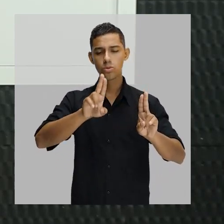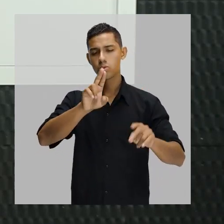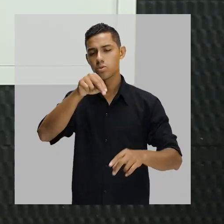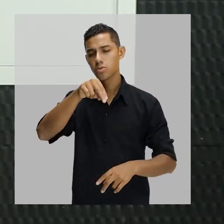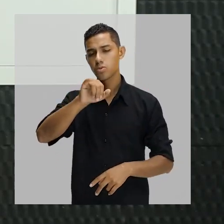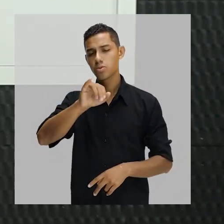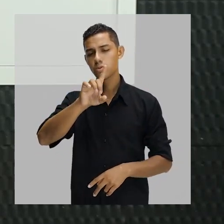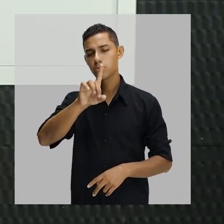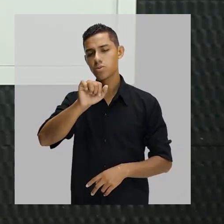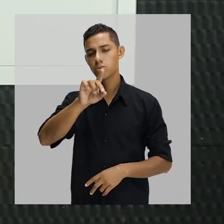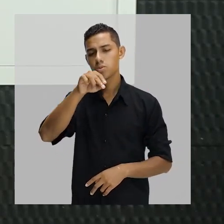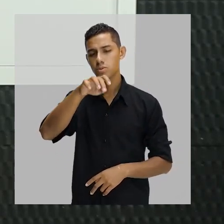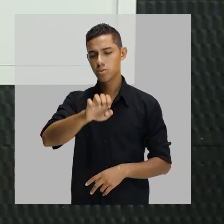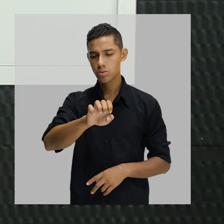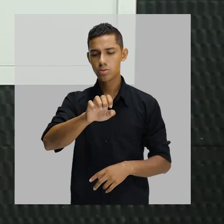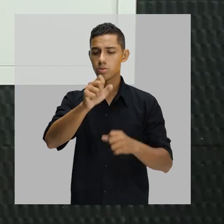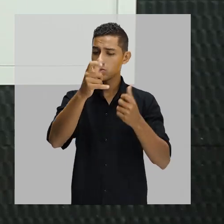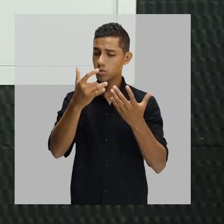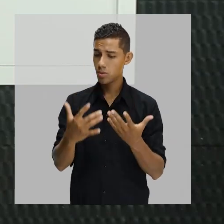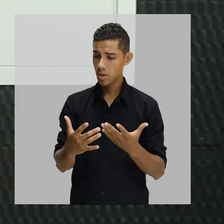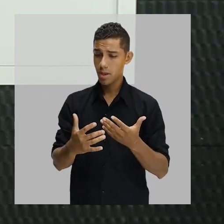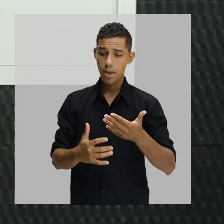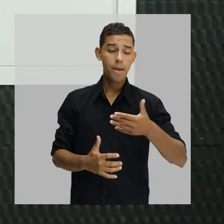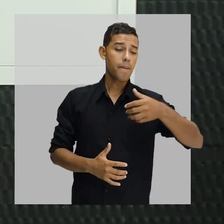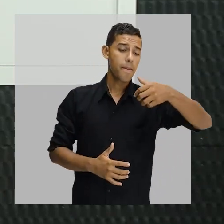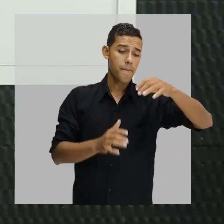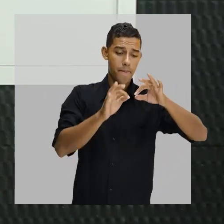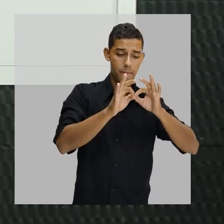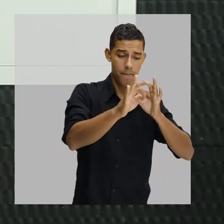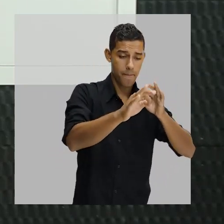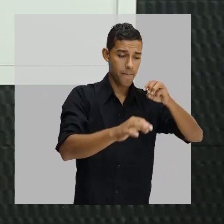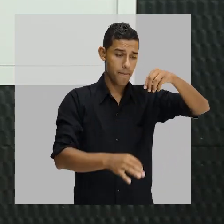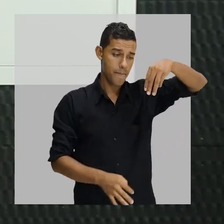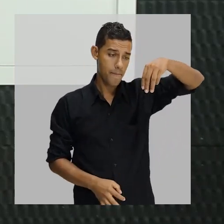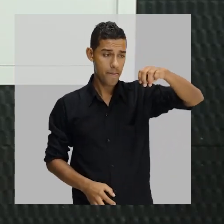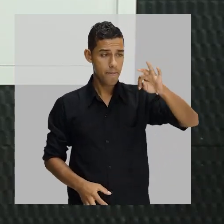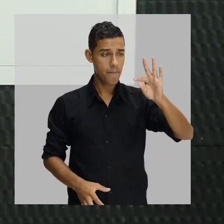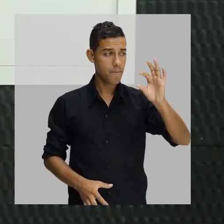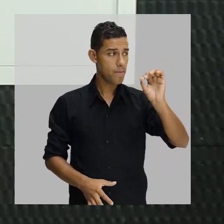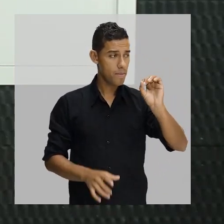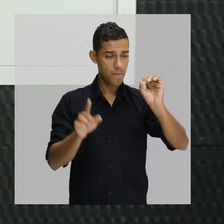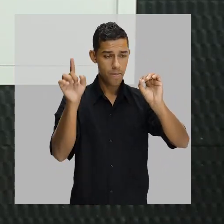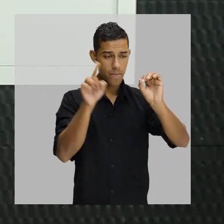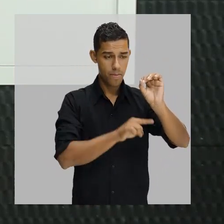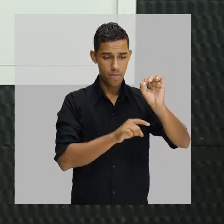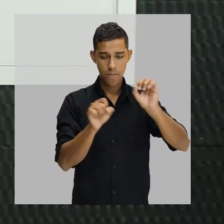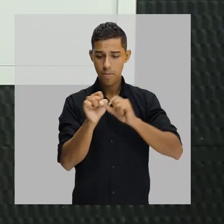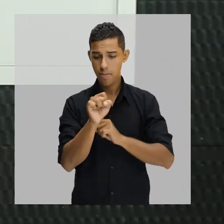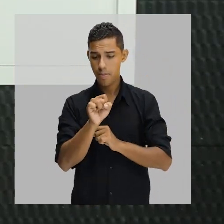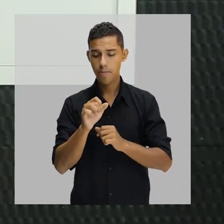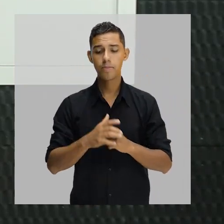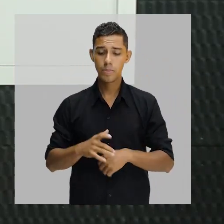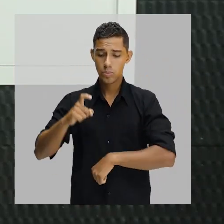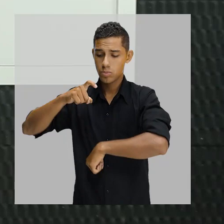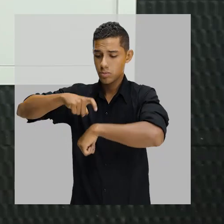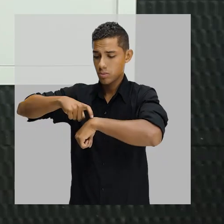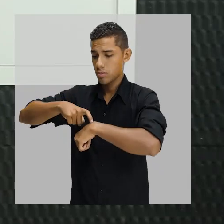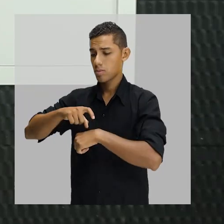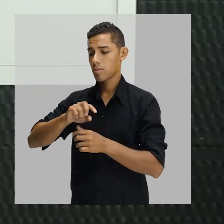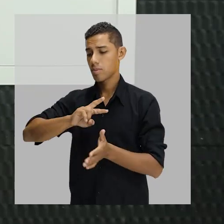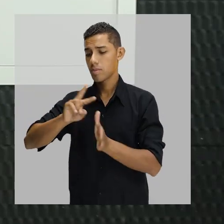ok? Ele deu a velocidade em metros por segundo, ele deu o tempo em semana, tá, ok? E